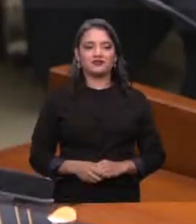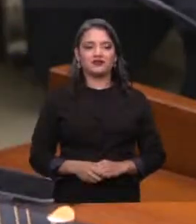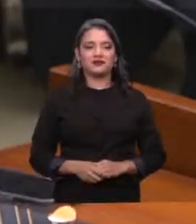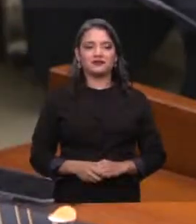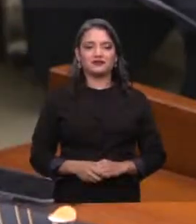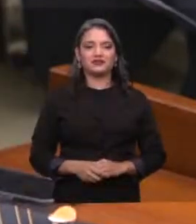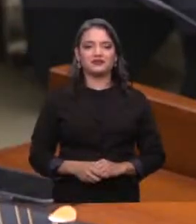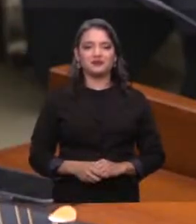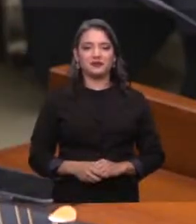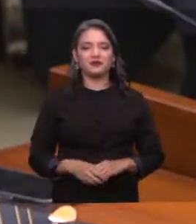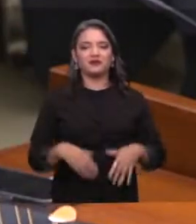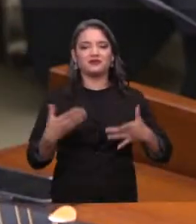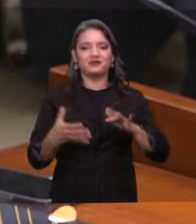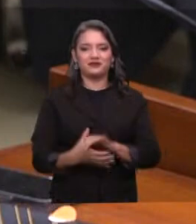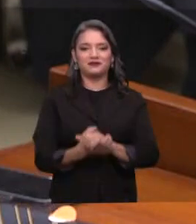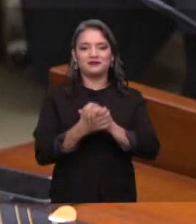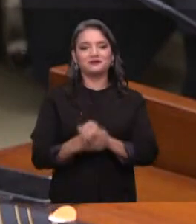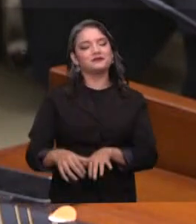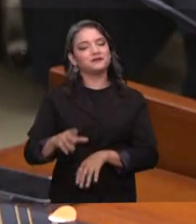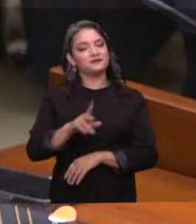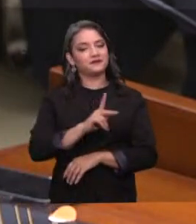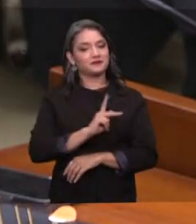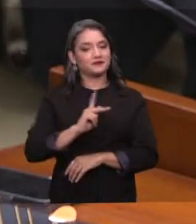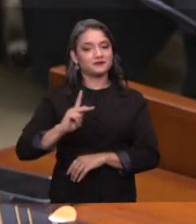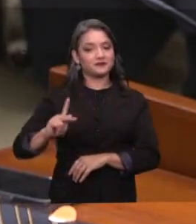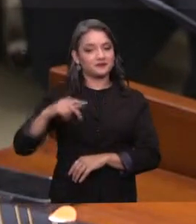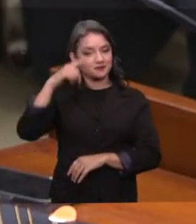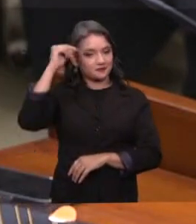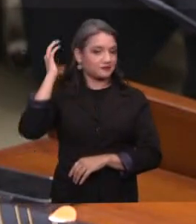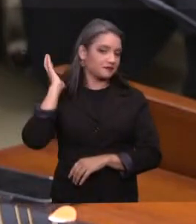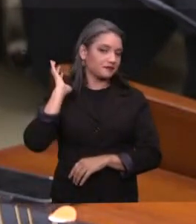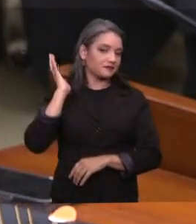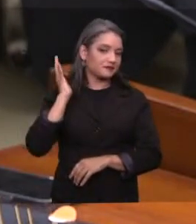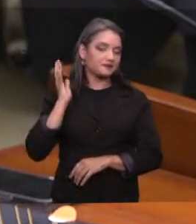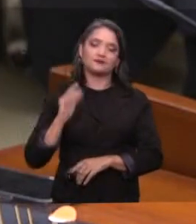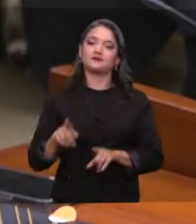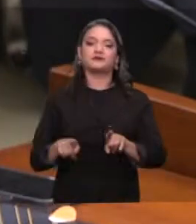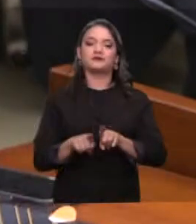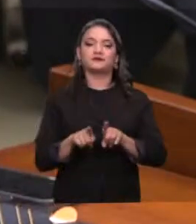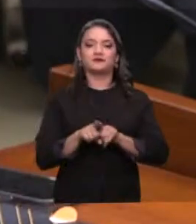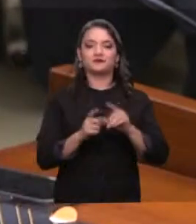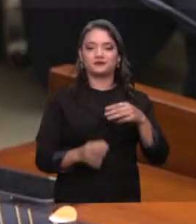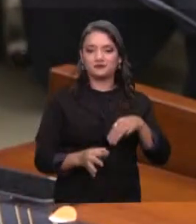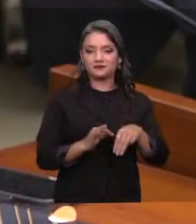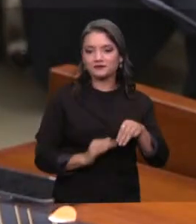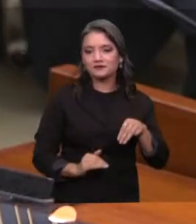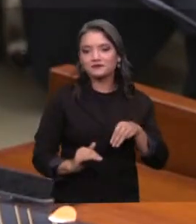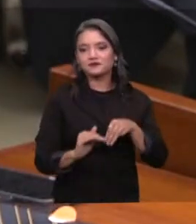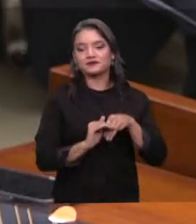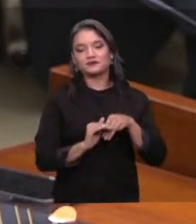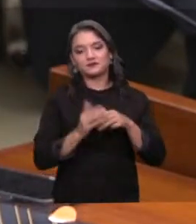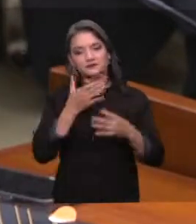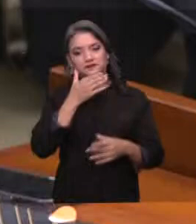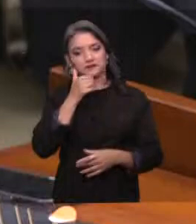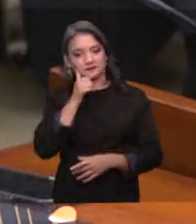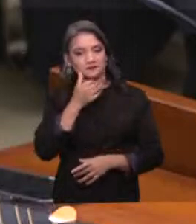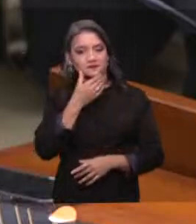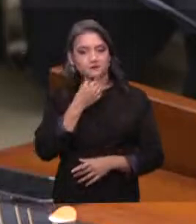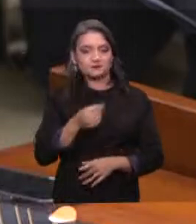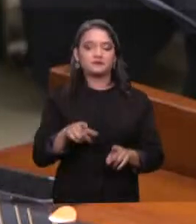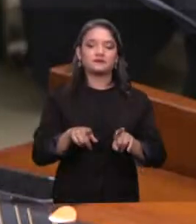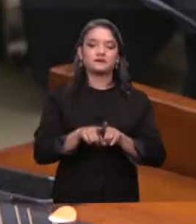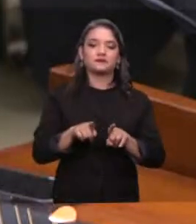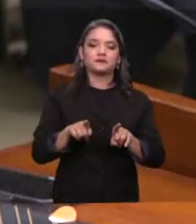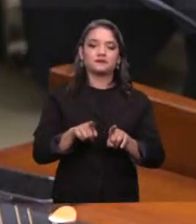Excelentíssima senhora ministra presidente, senhores ministros, senhora ministra, douto procurador-geral da